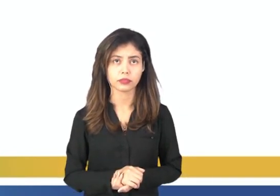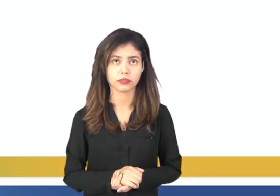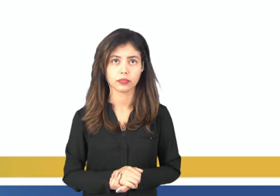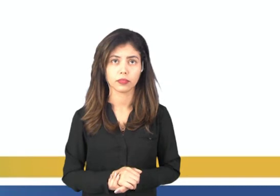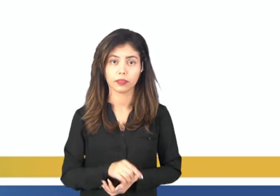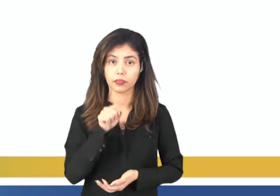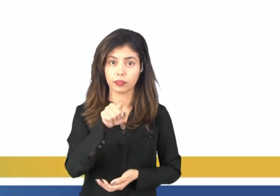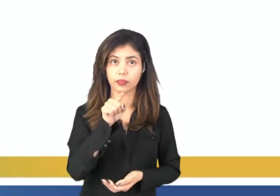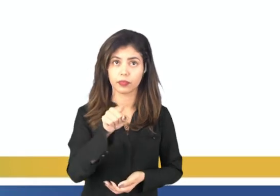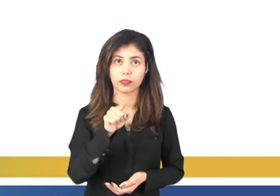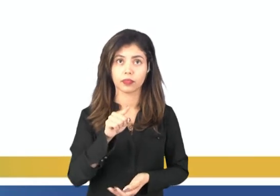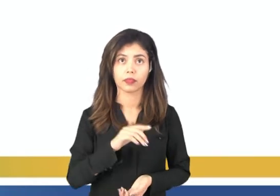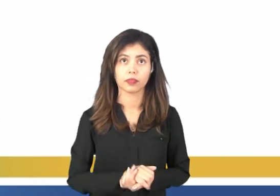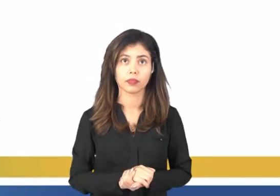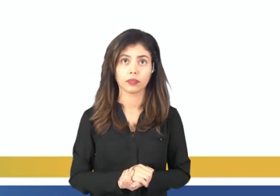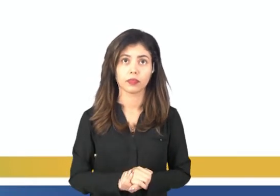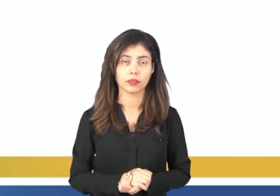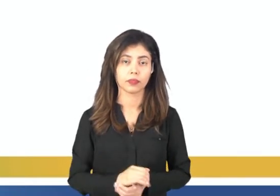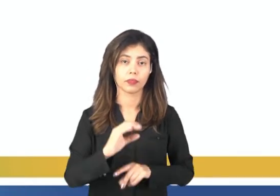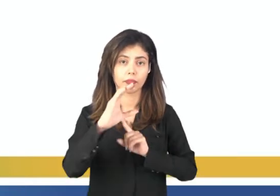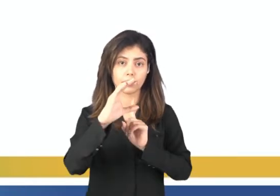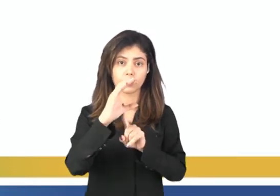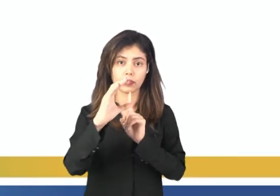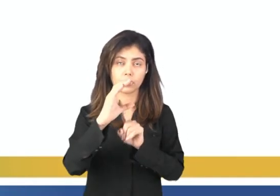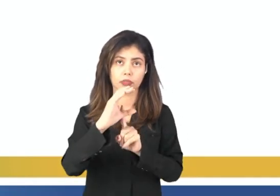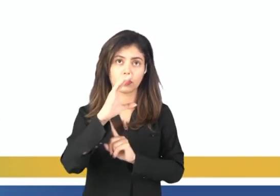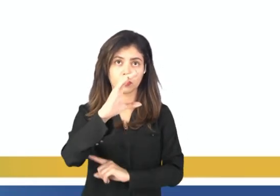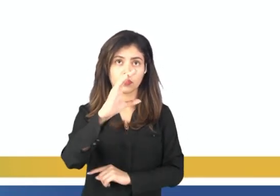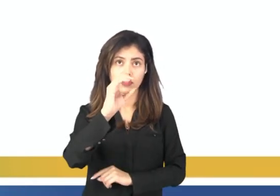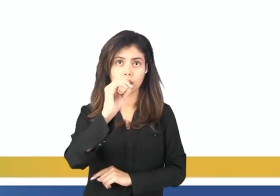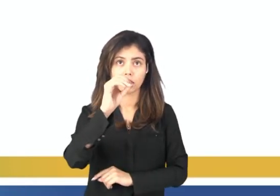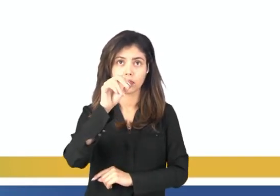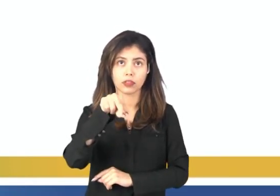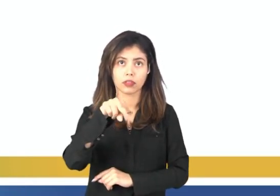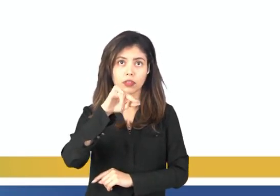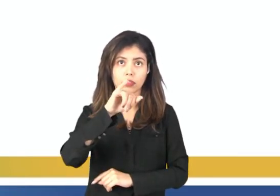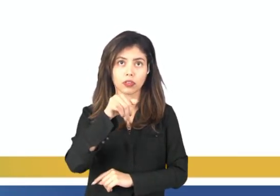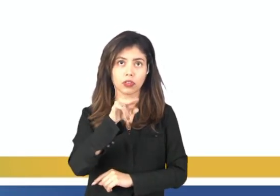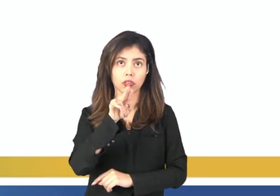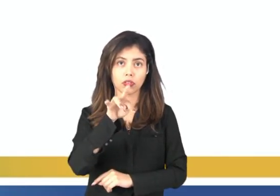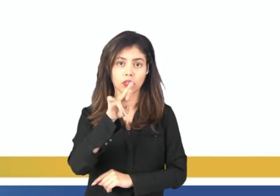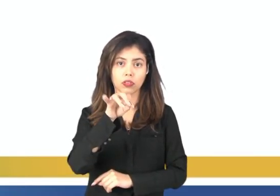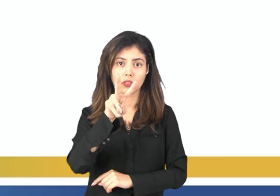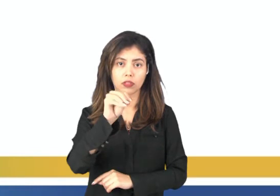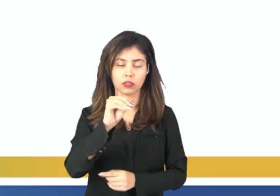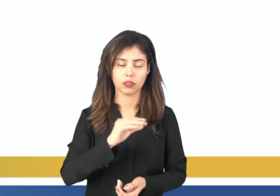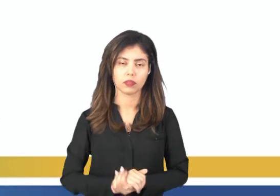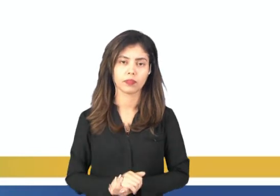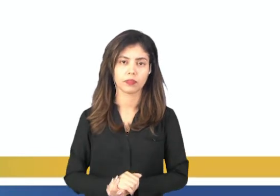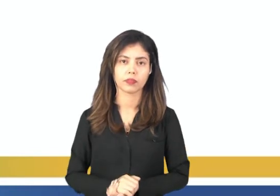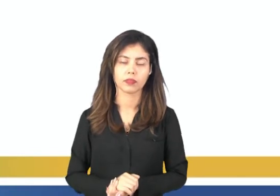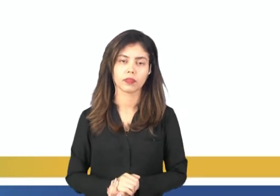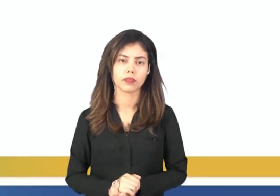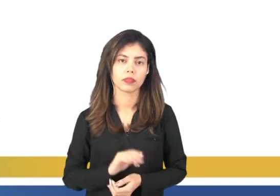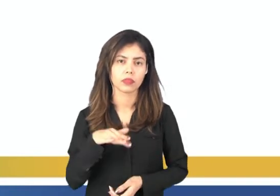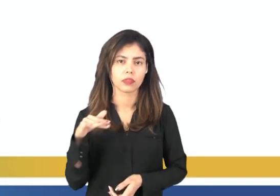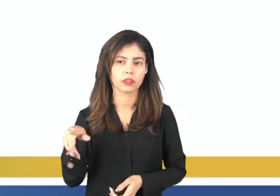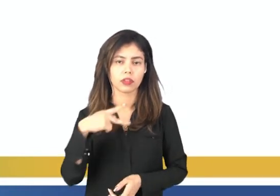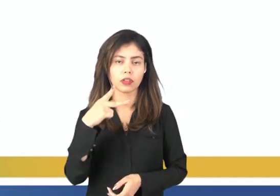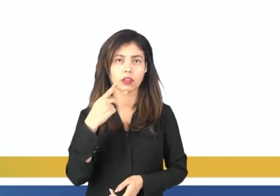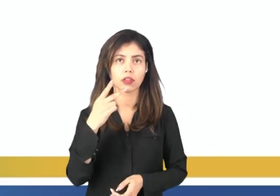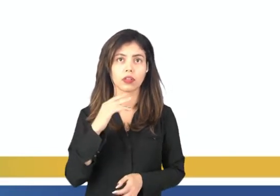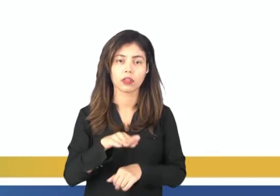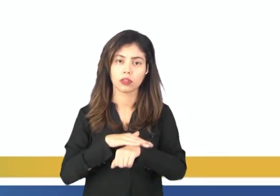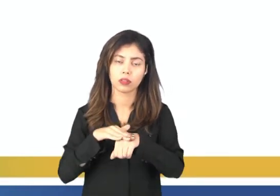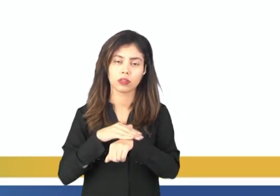e nesse caso o tecido ósseo gente ele se classifica como um tipo de tecido conjuntivo tá quando a gente